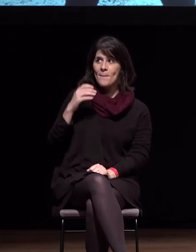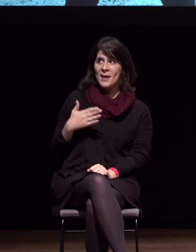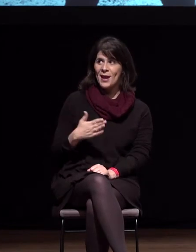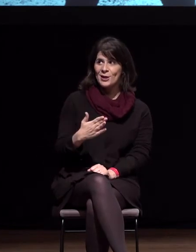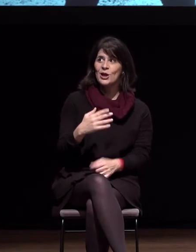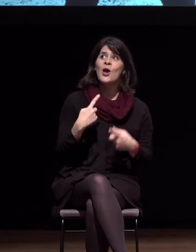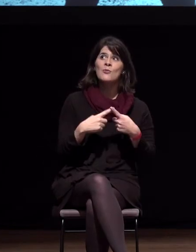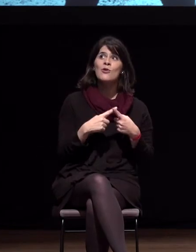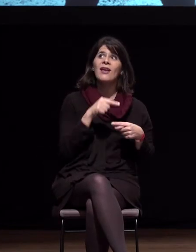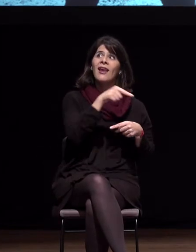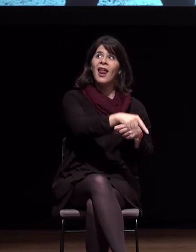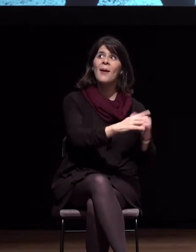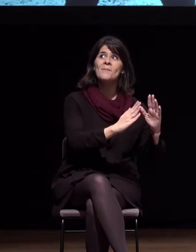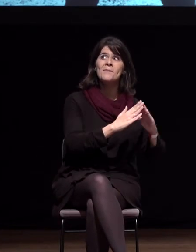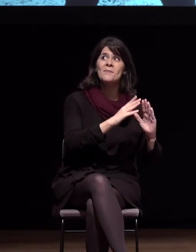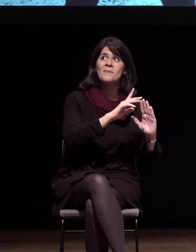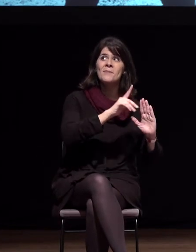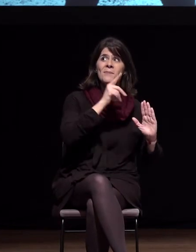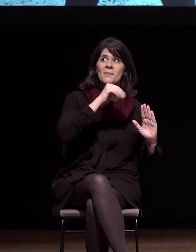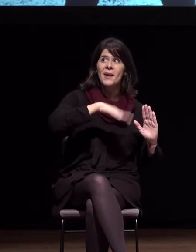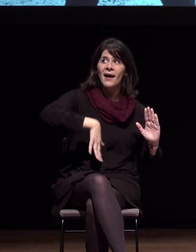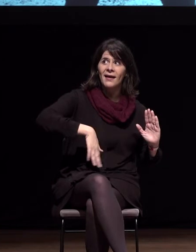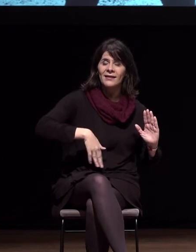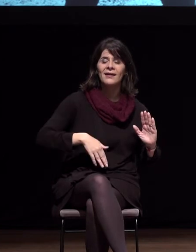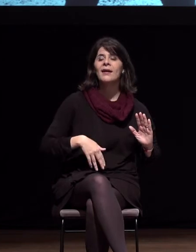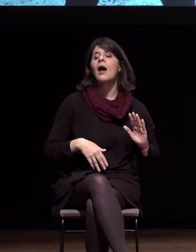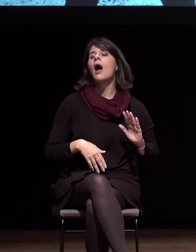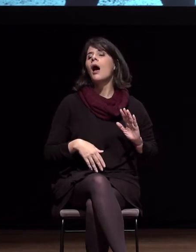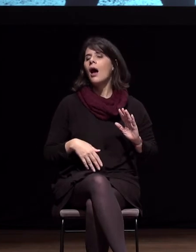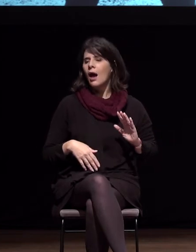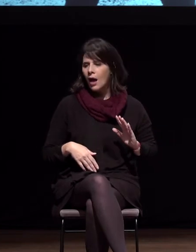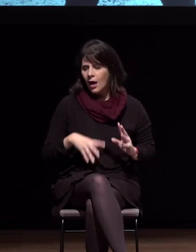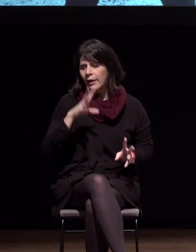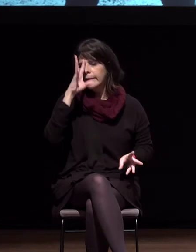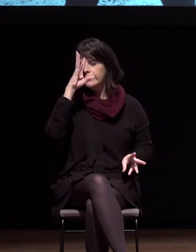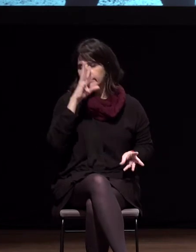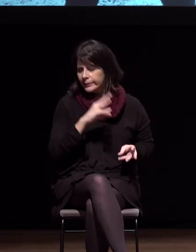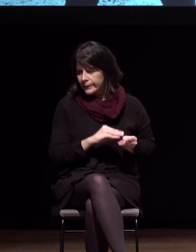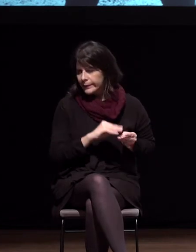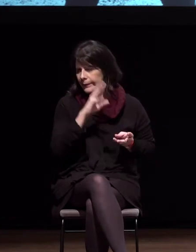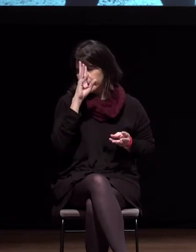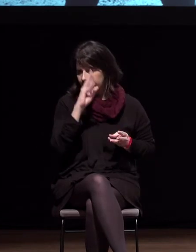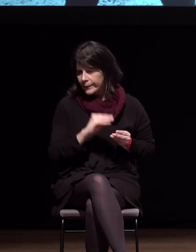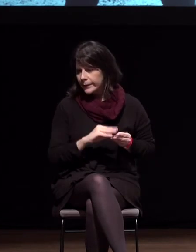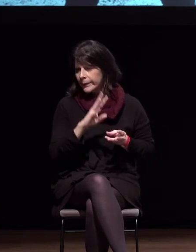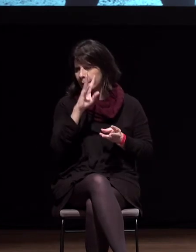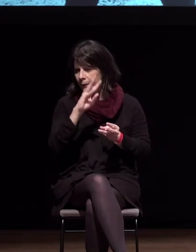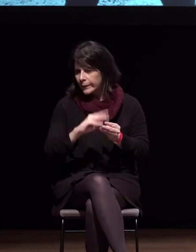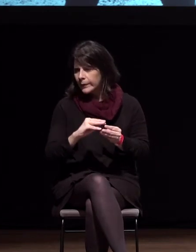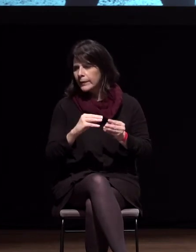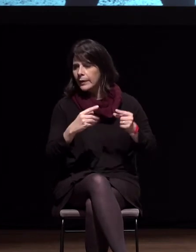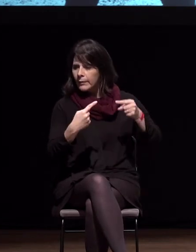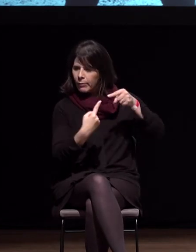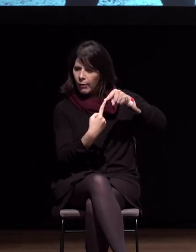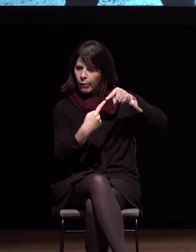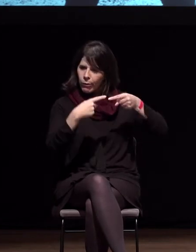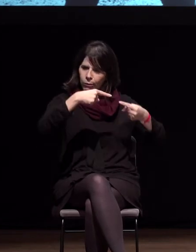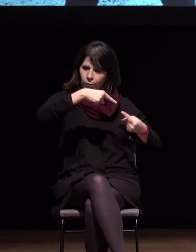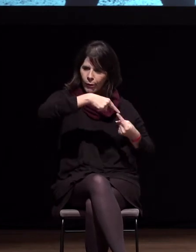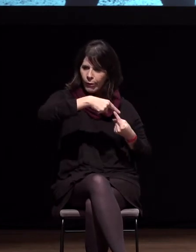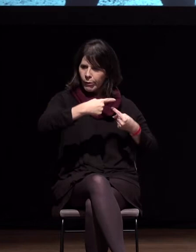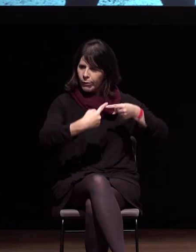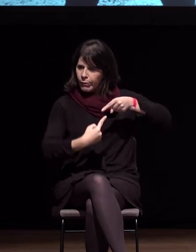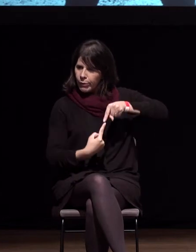de uma região dessa. Daí a gente vai costurando e tecendo mesmo essas conexões. Daí a gente percebe que